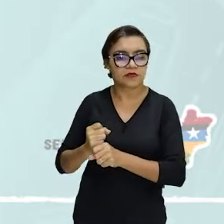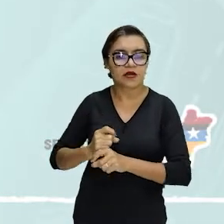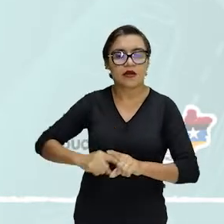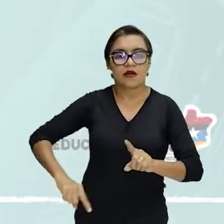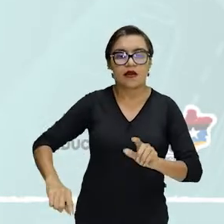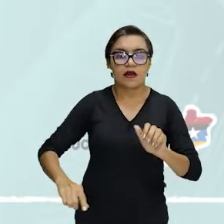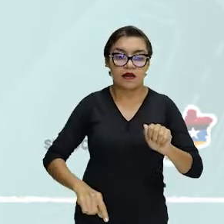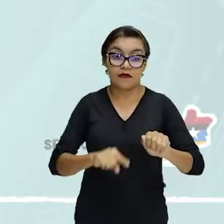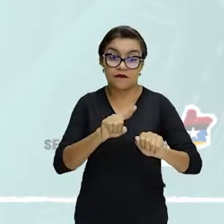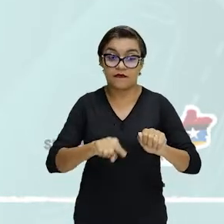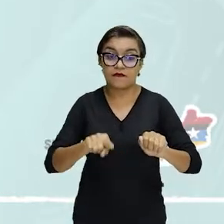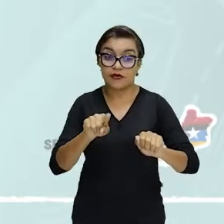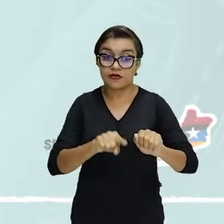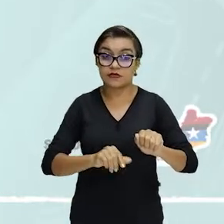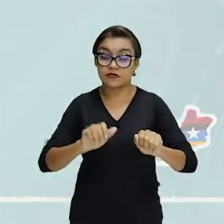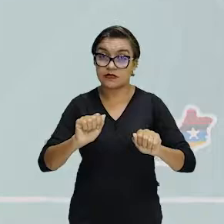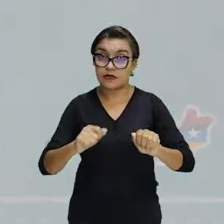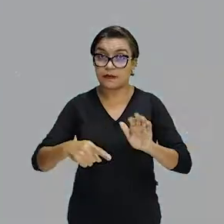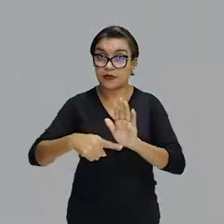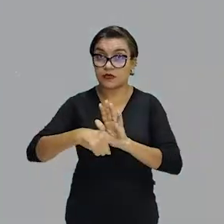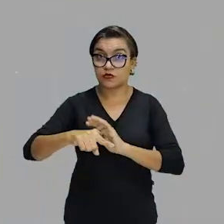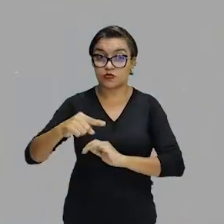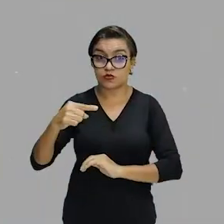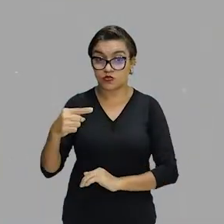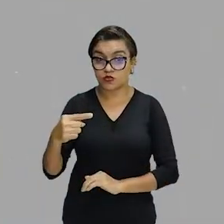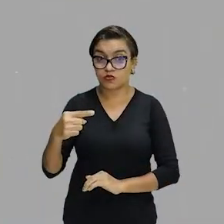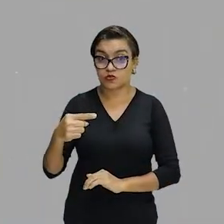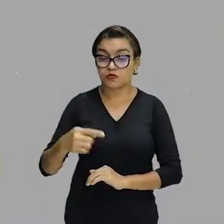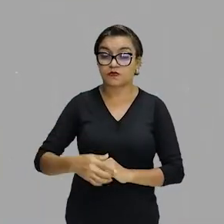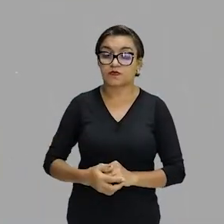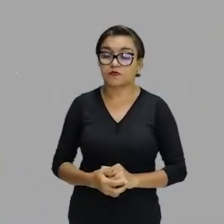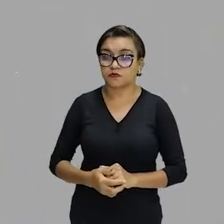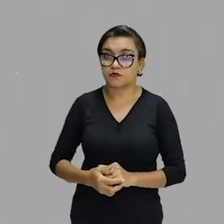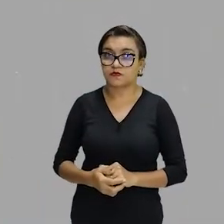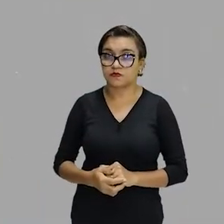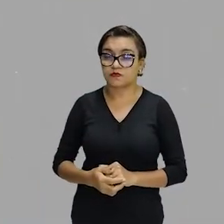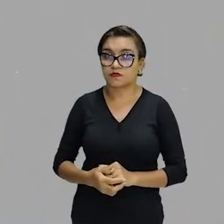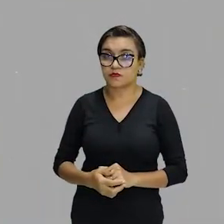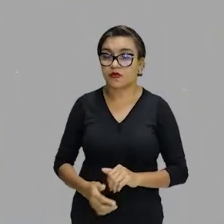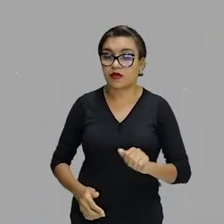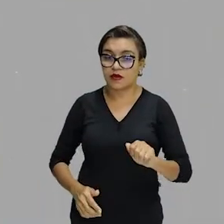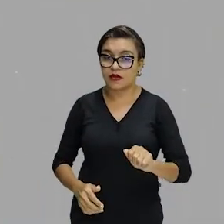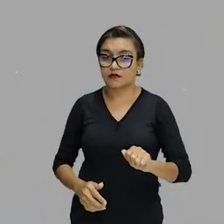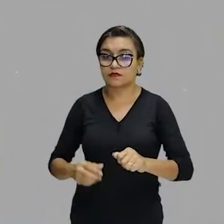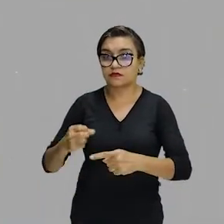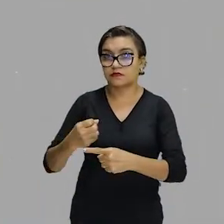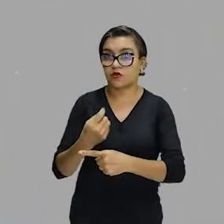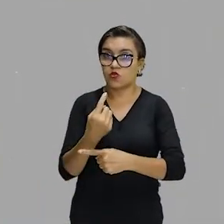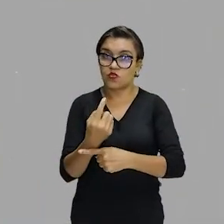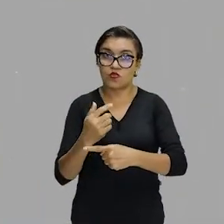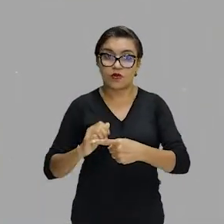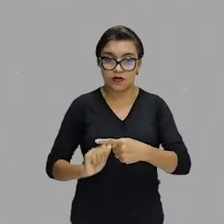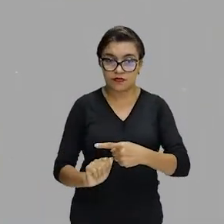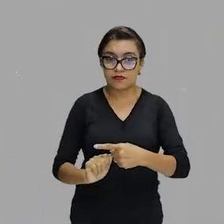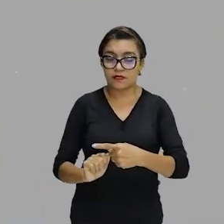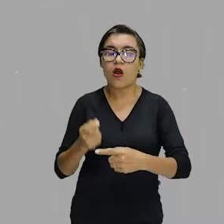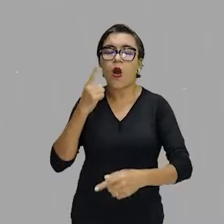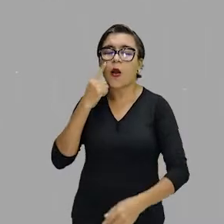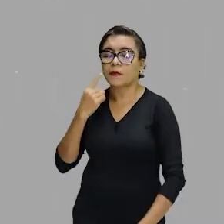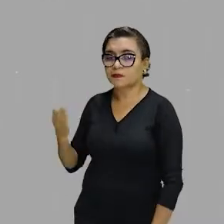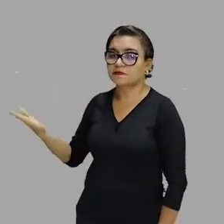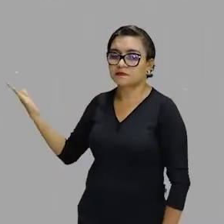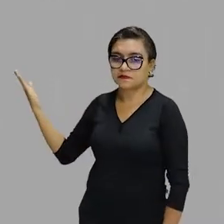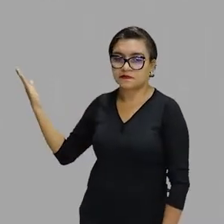A menos 1, perceba que eu estou desenvolvendo esse A menos 1. Ficou 1 sobre A. E aí, fazendo a multiplicação, eu vou ter